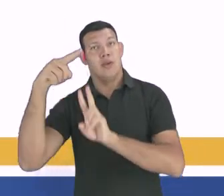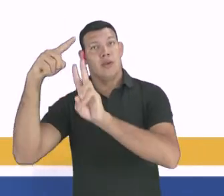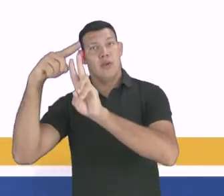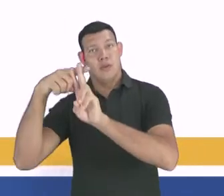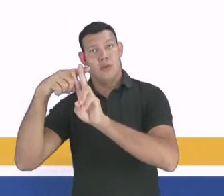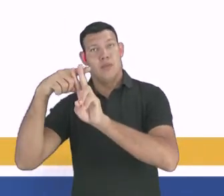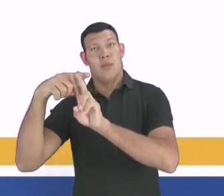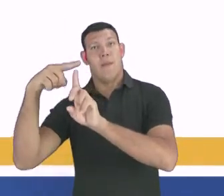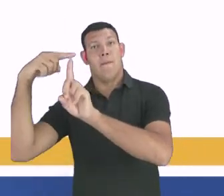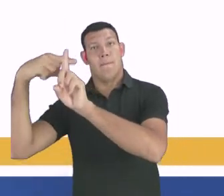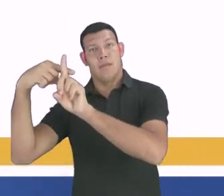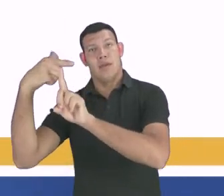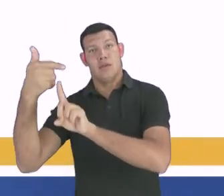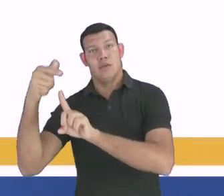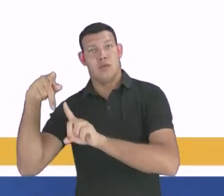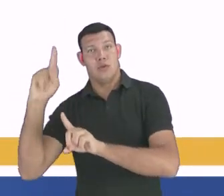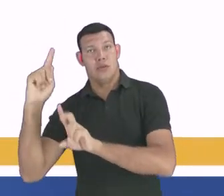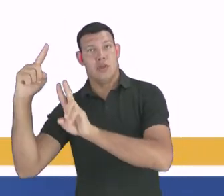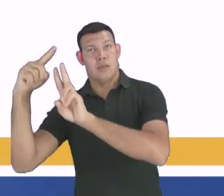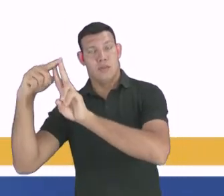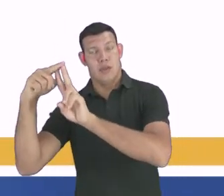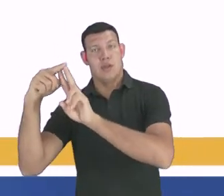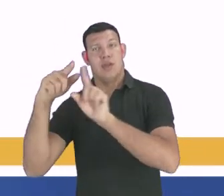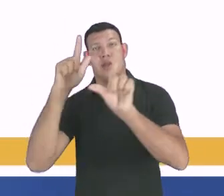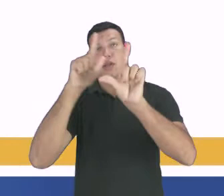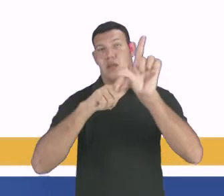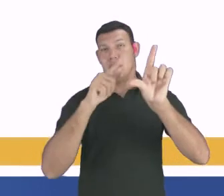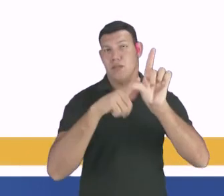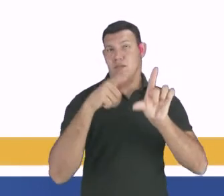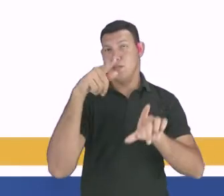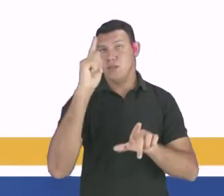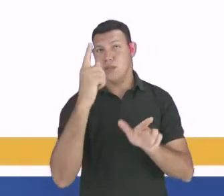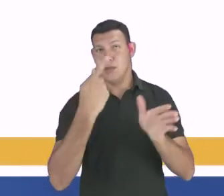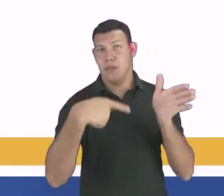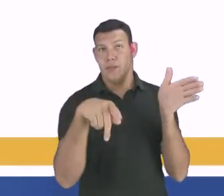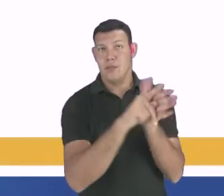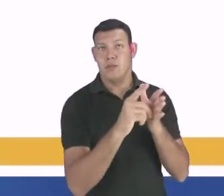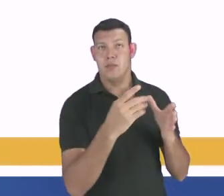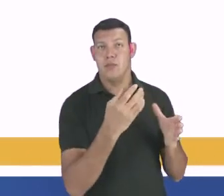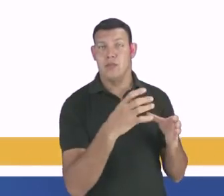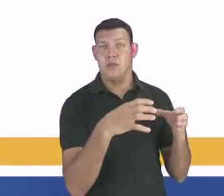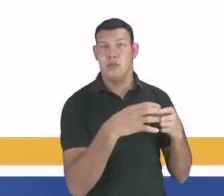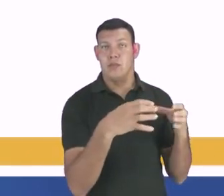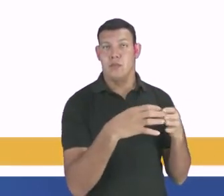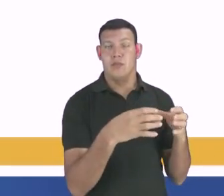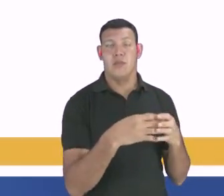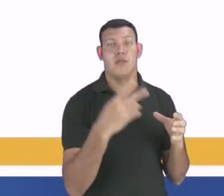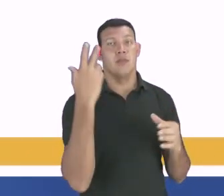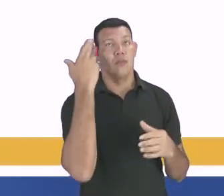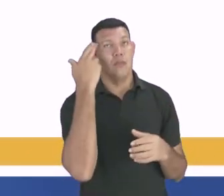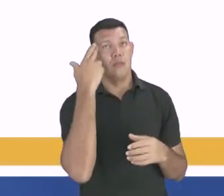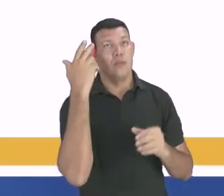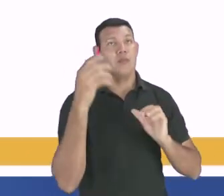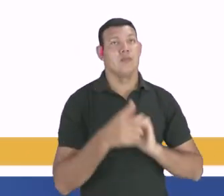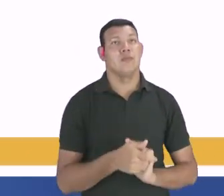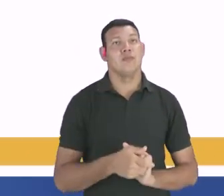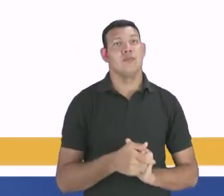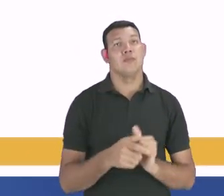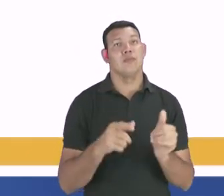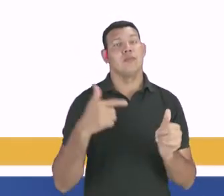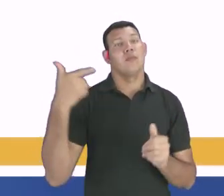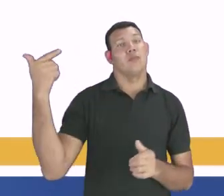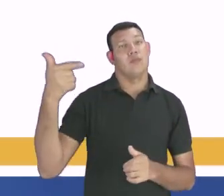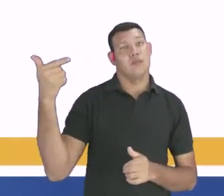mais 2kπ quando k pertencer aos inteiros. Tudo bem? Agora nós vamos ao segundo caso, que